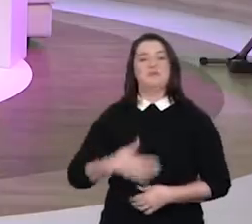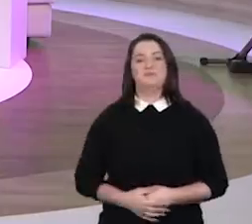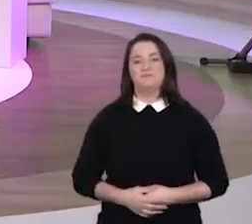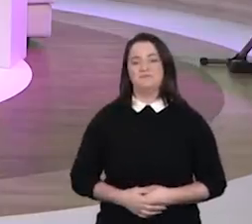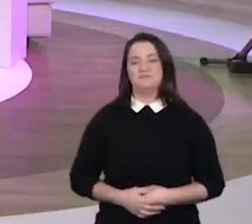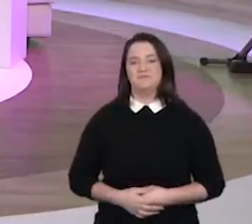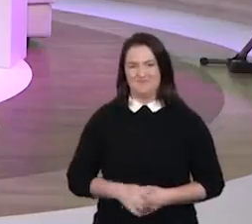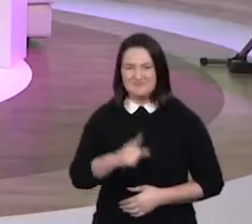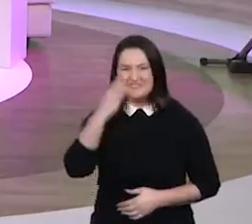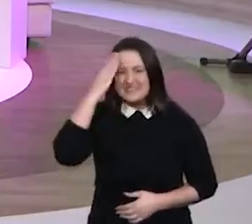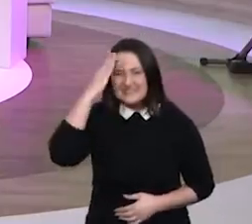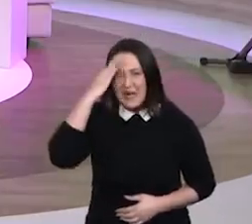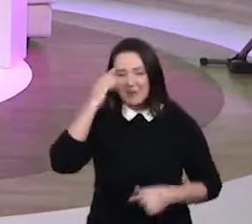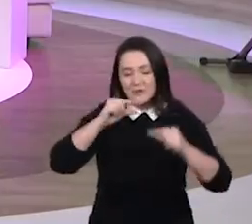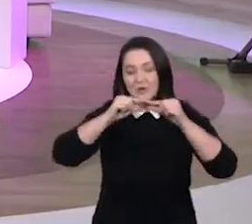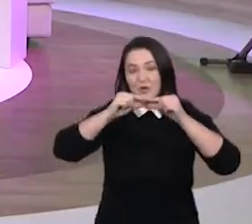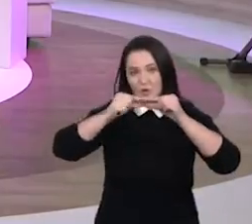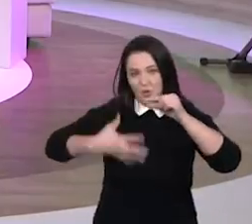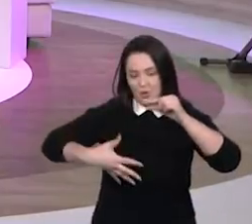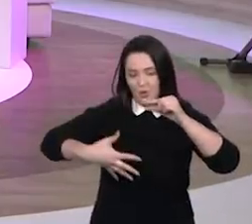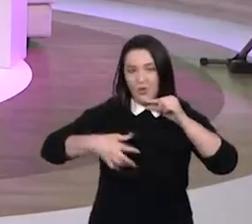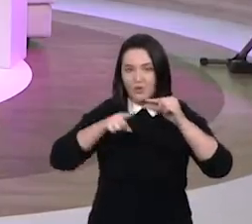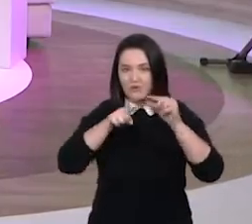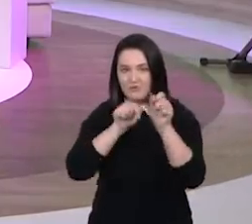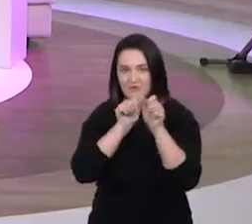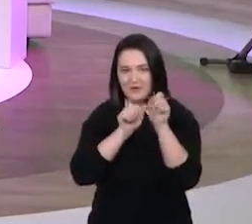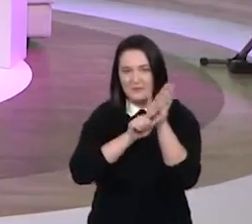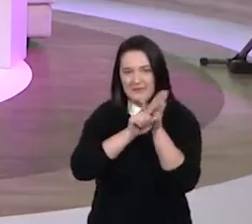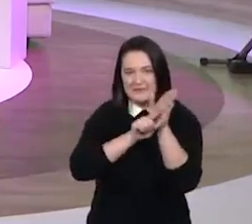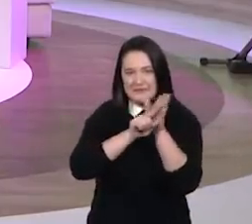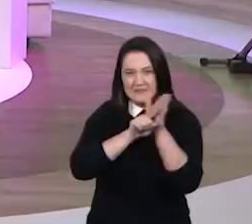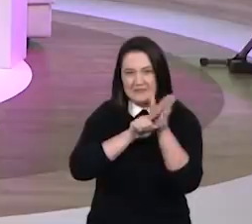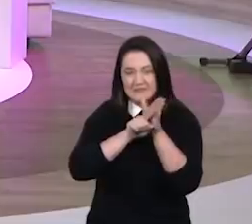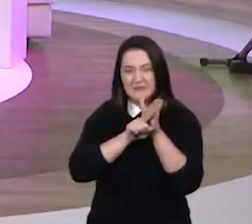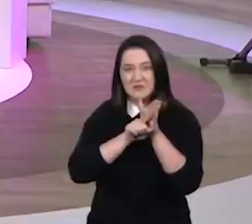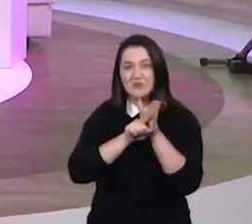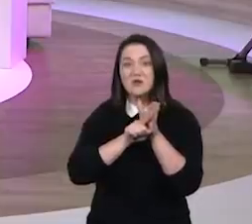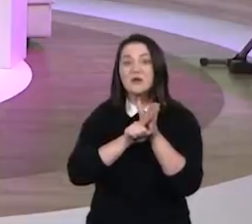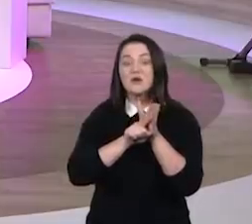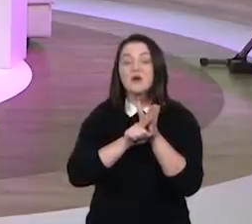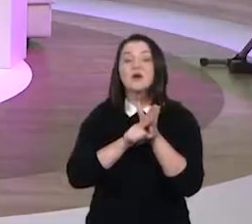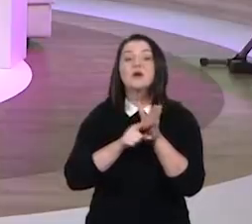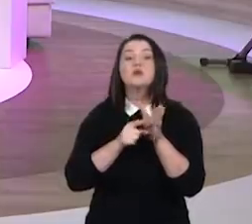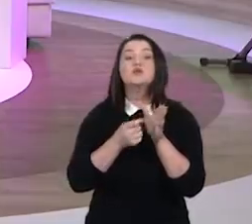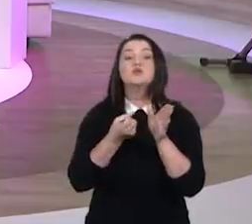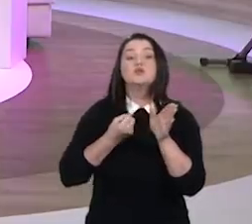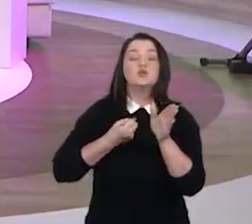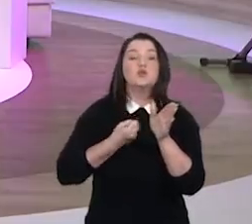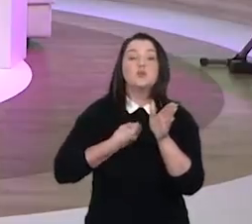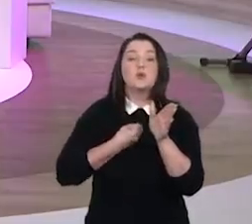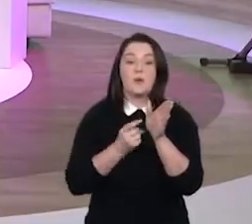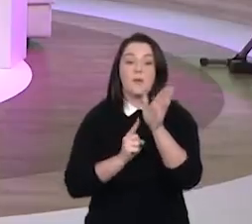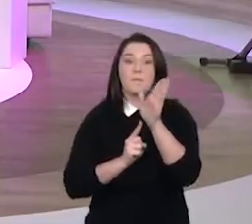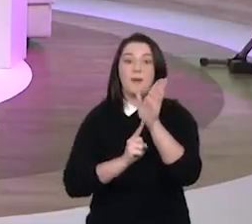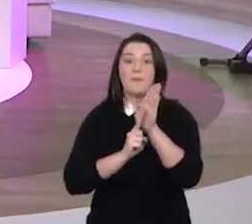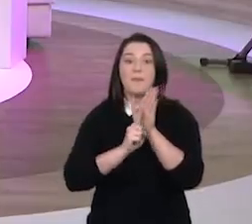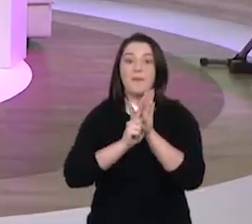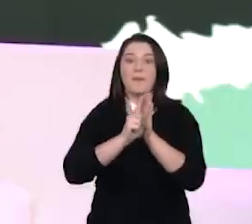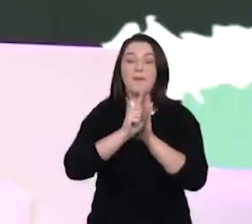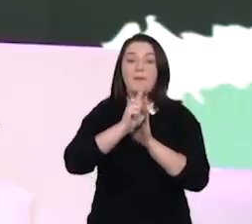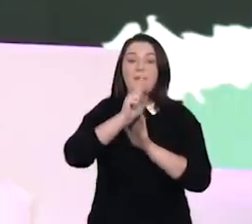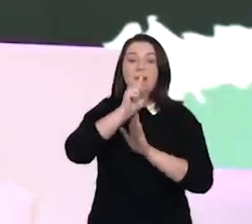aumento vertiginoso de procuras, de buscas pelo termo divórcio online